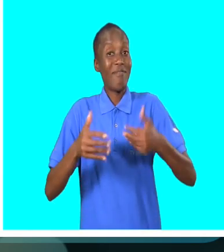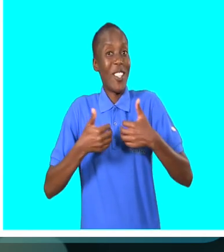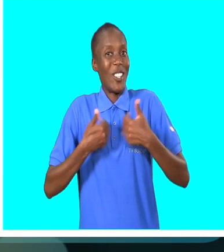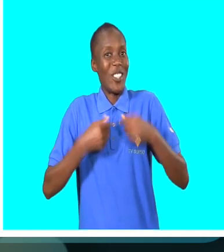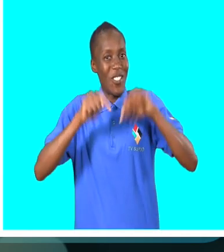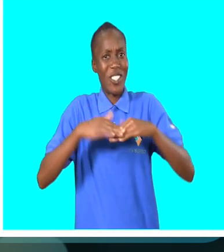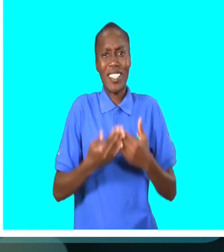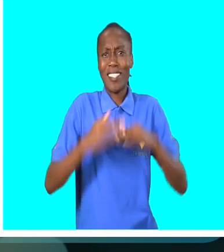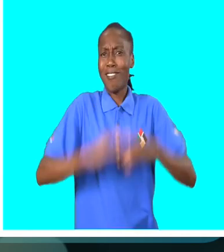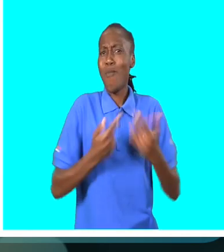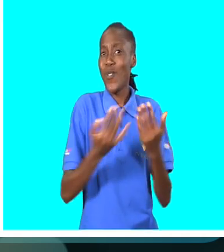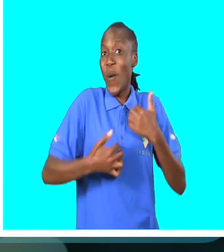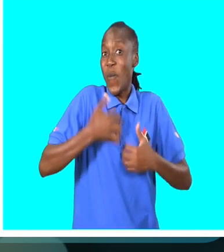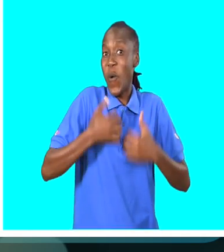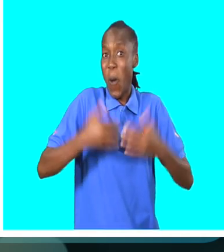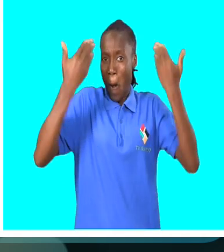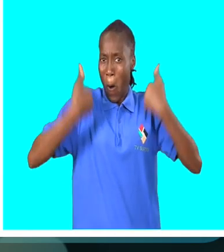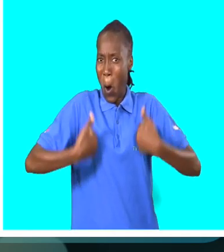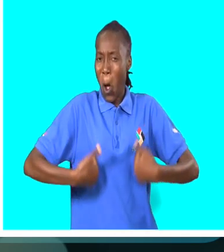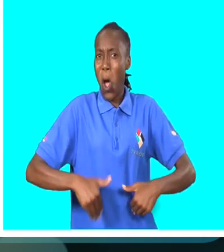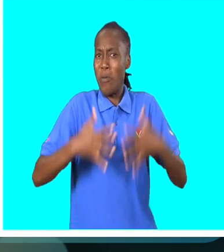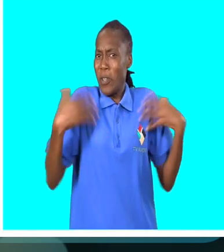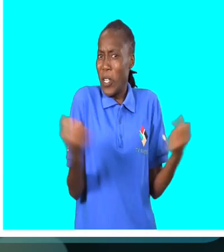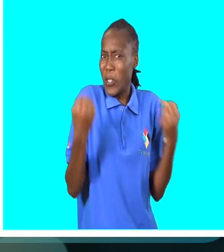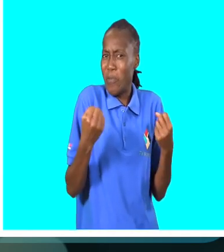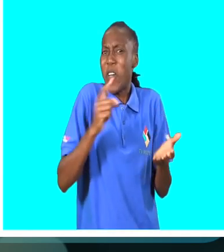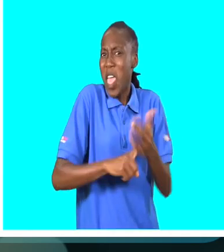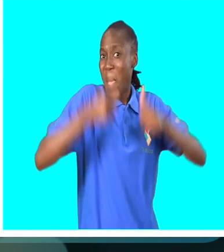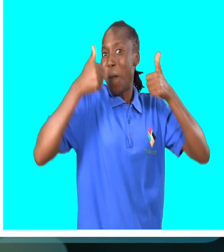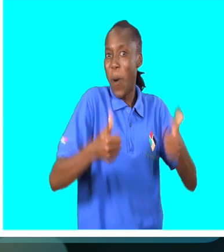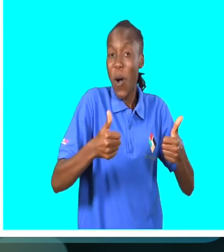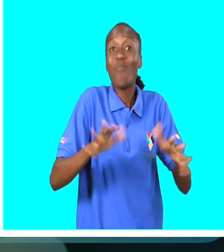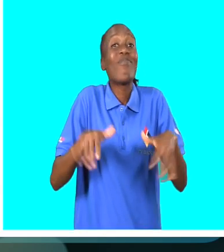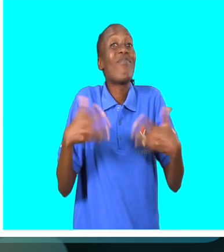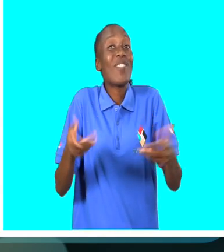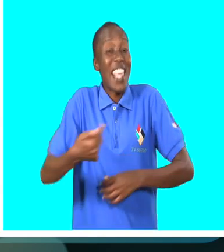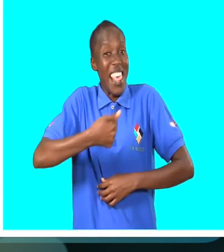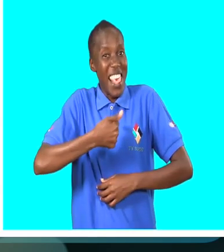Os jovens hoje em dia estão muito preocupados com a boa forma, com a saúde. isso é muito bom.